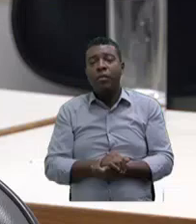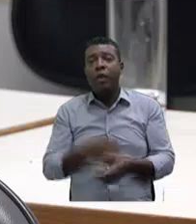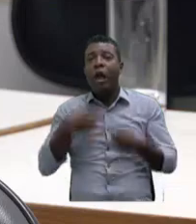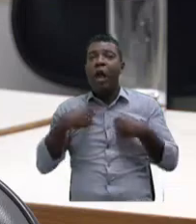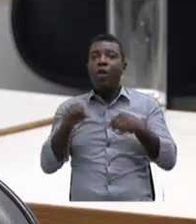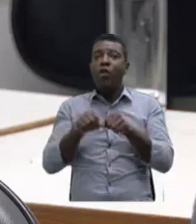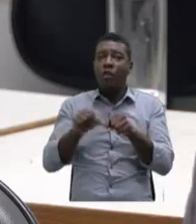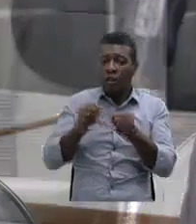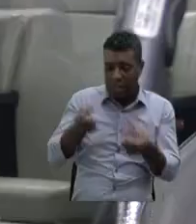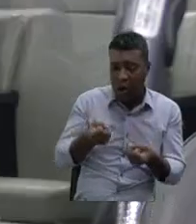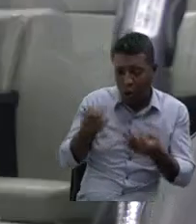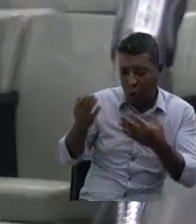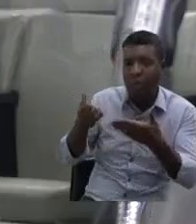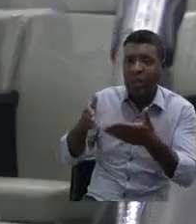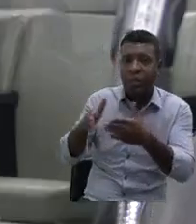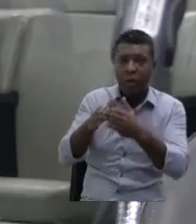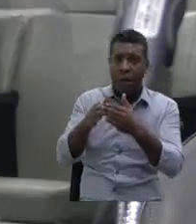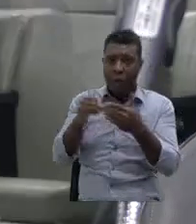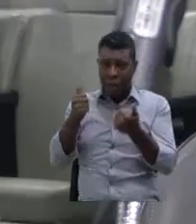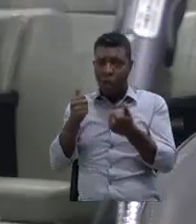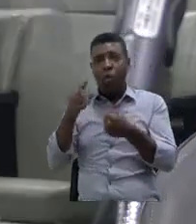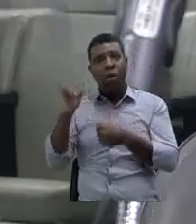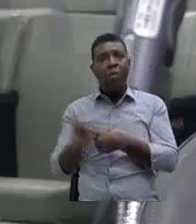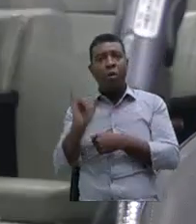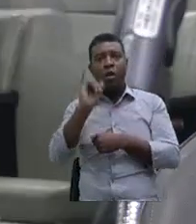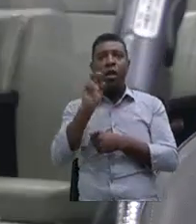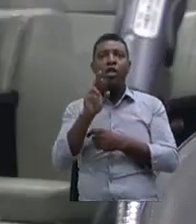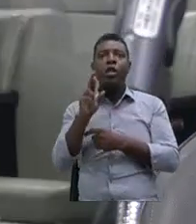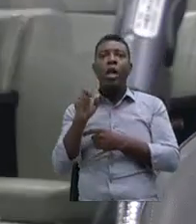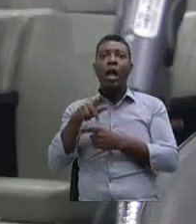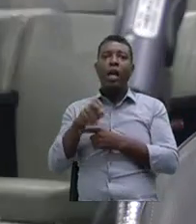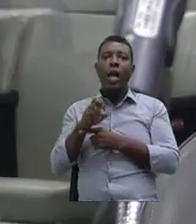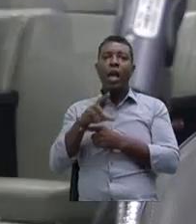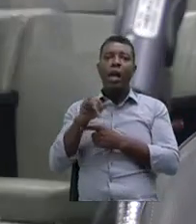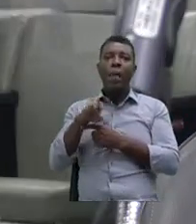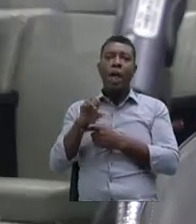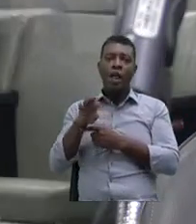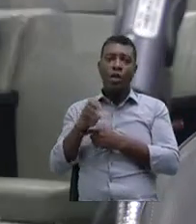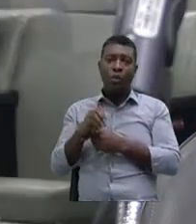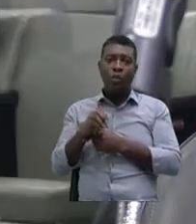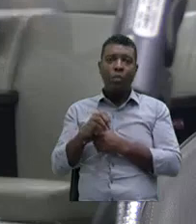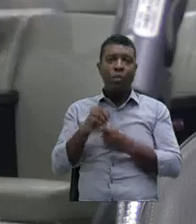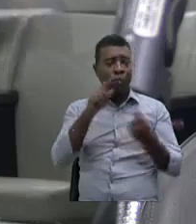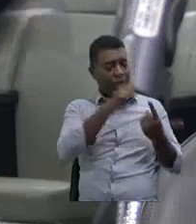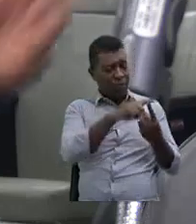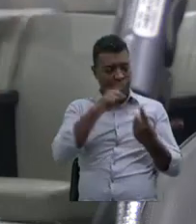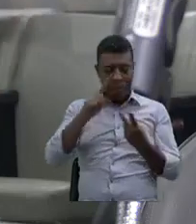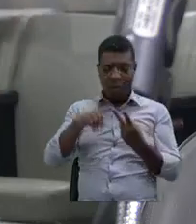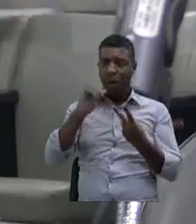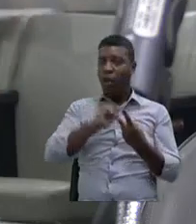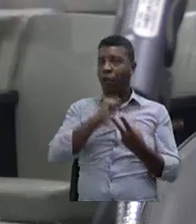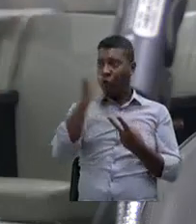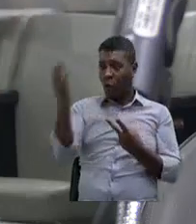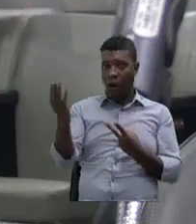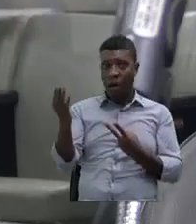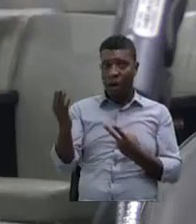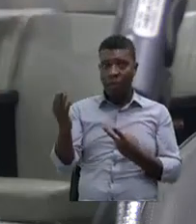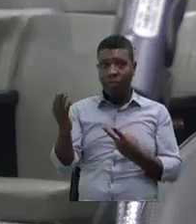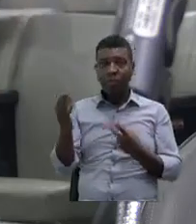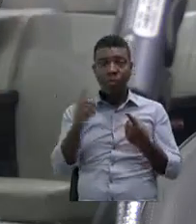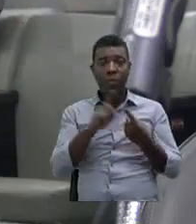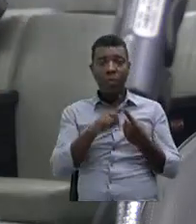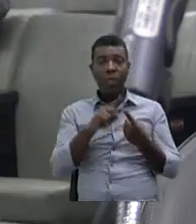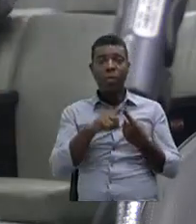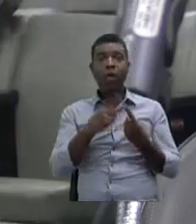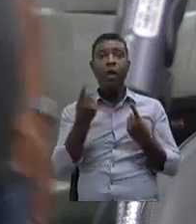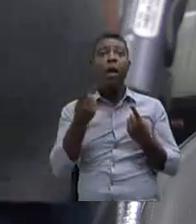secretário, importantes. Das duas unidades que estão fora da capital, vamos pensar assim, seja a FAOP ou o Museu da Cachaça, lá